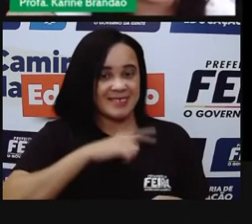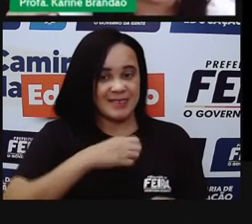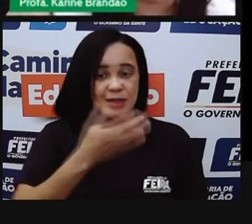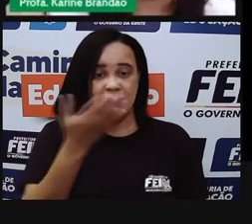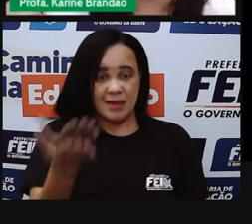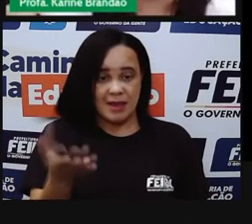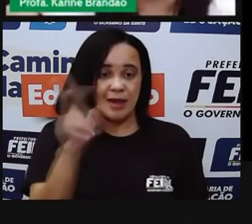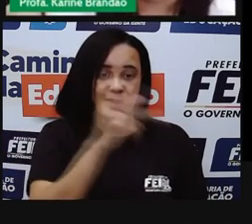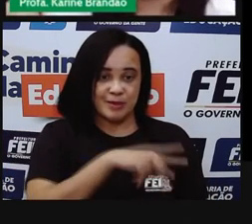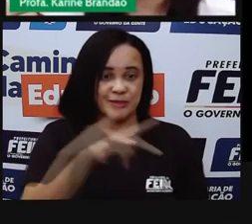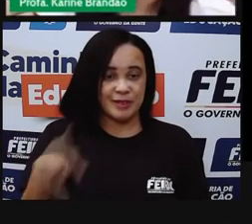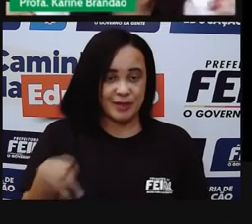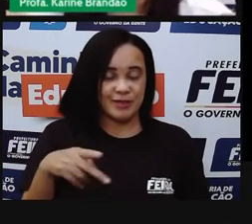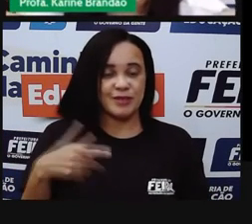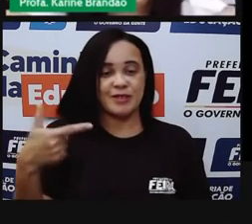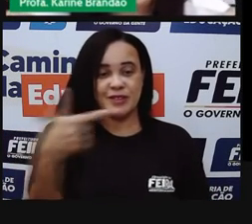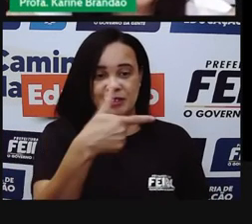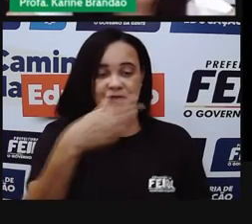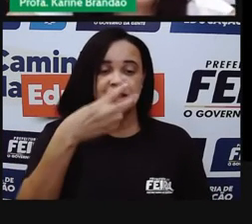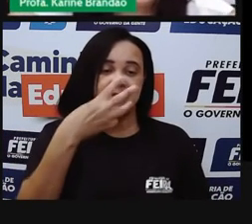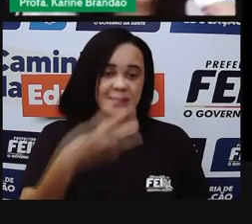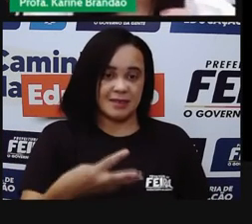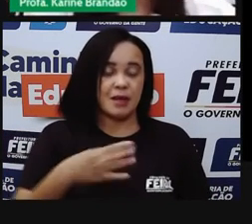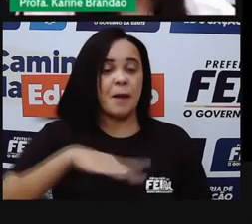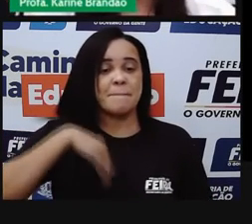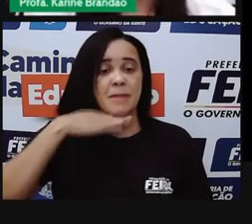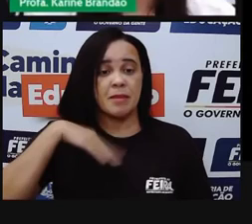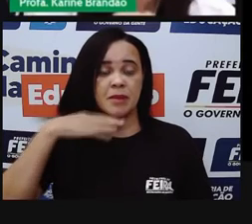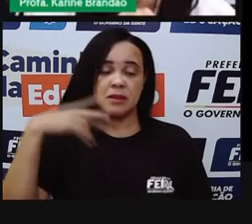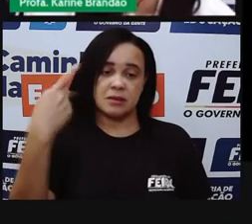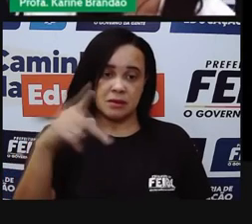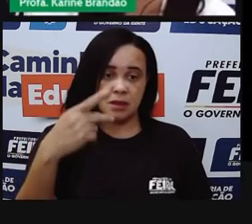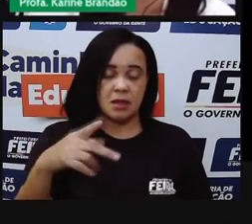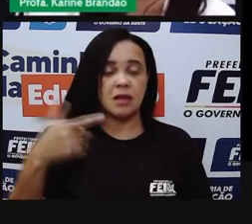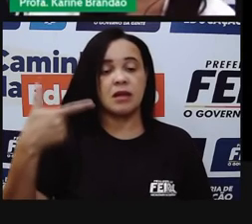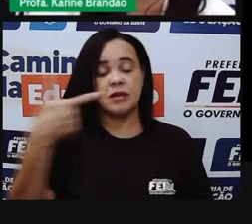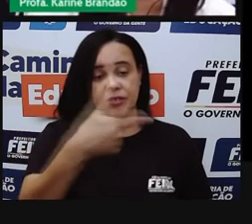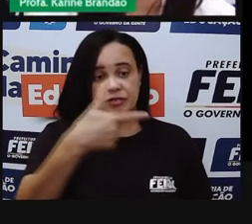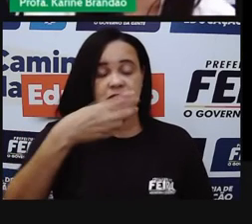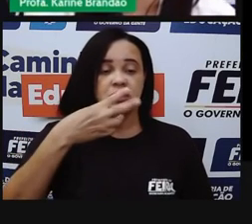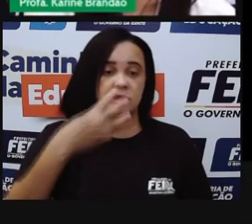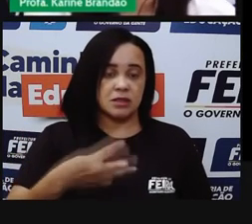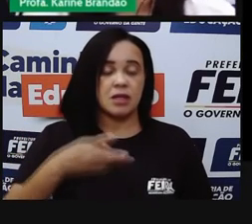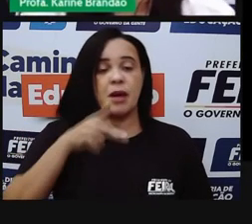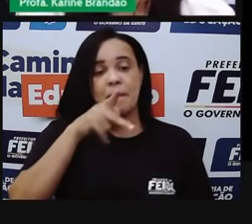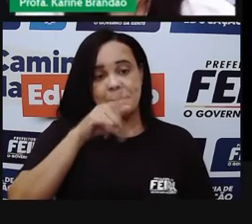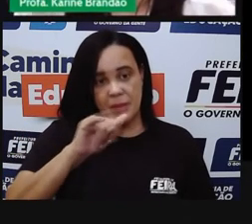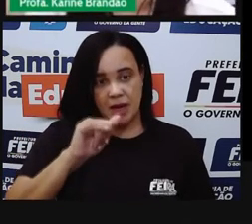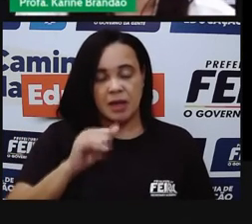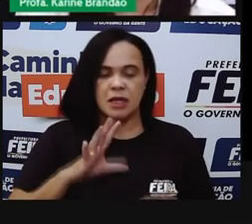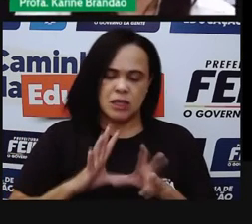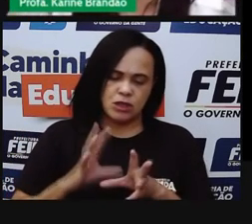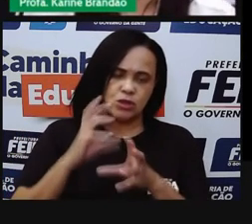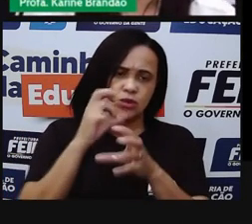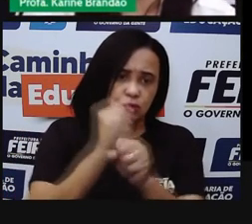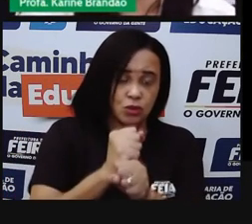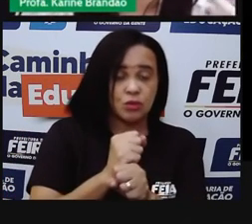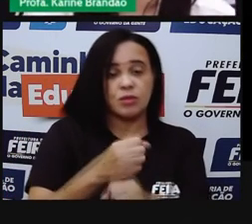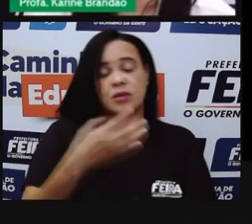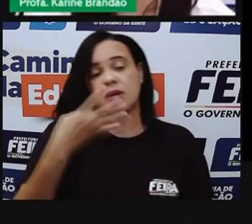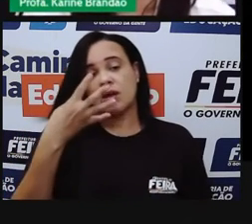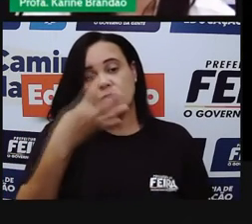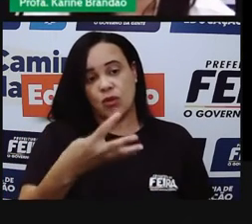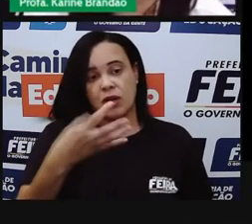da minha mãe e 23 do meu pai. Quando somou, 23 mais 23, 46. E aí eu